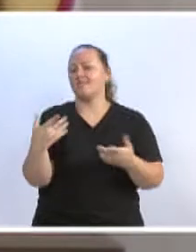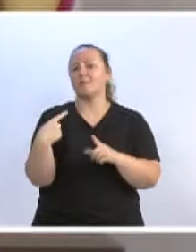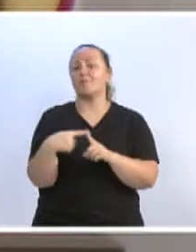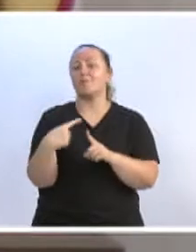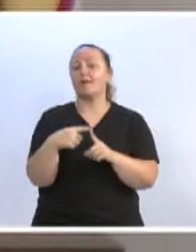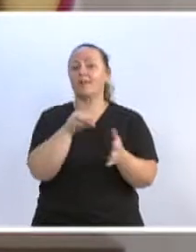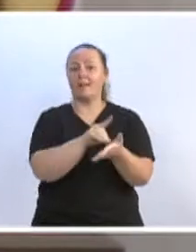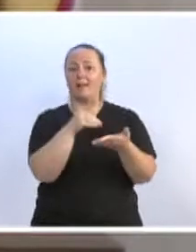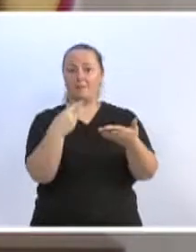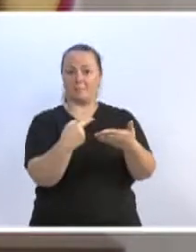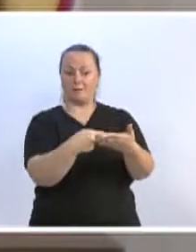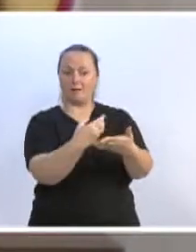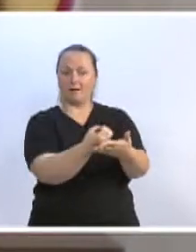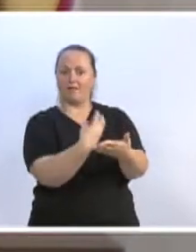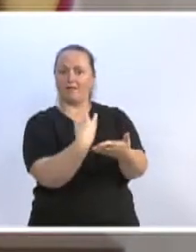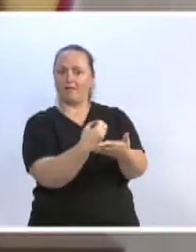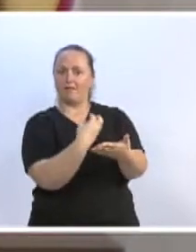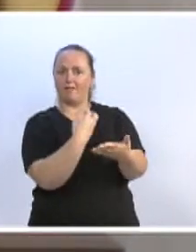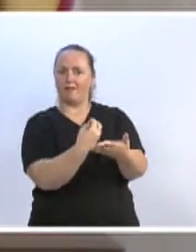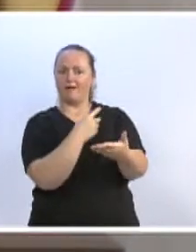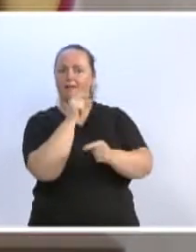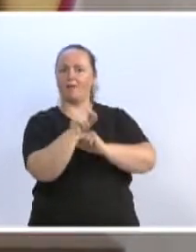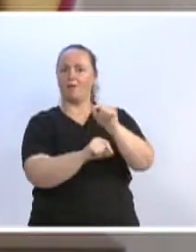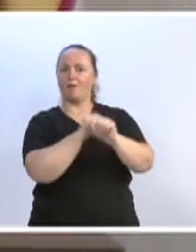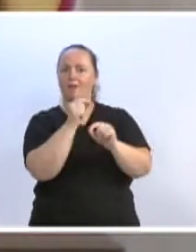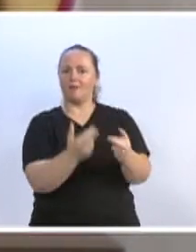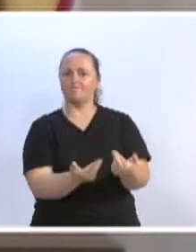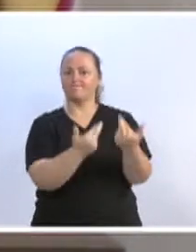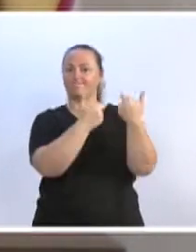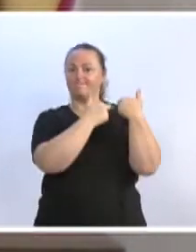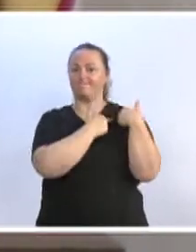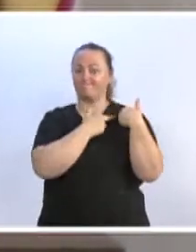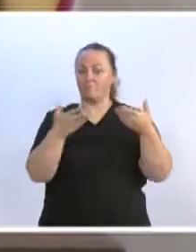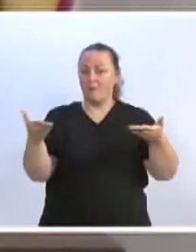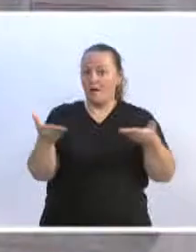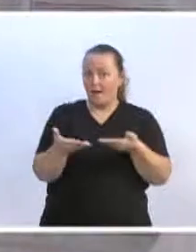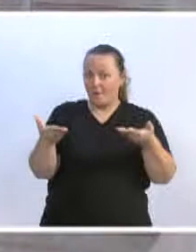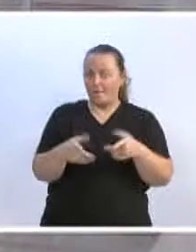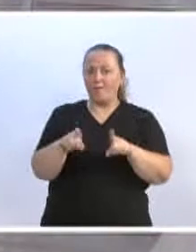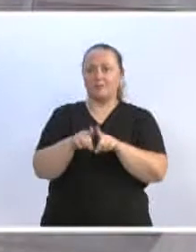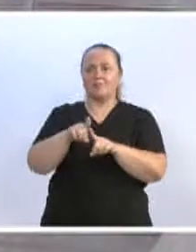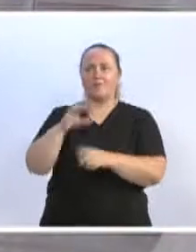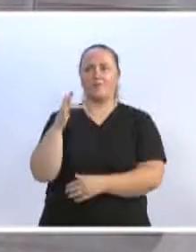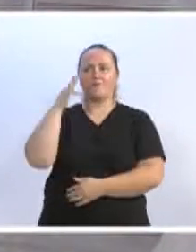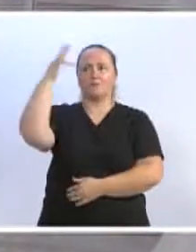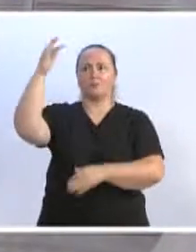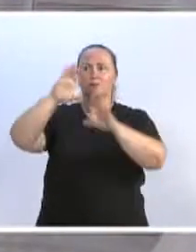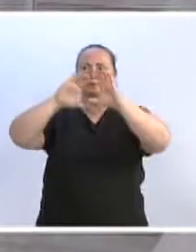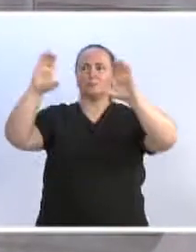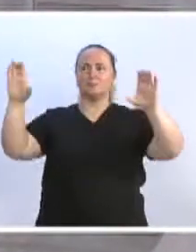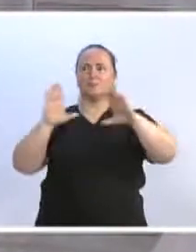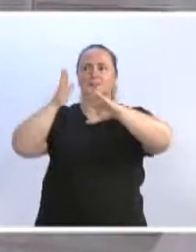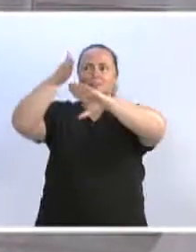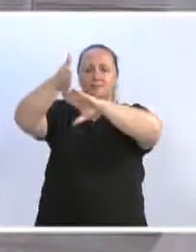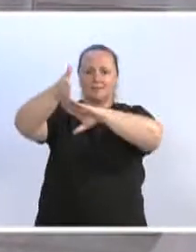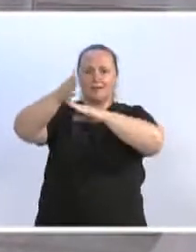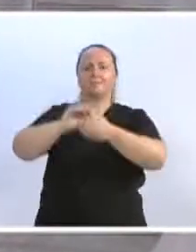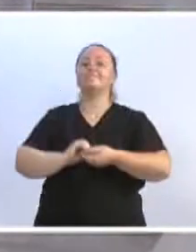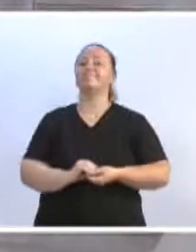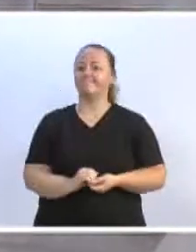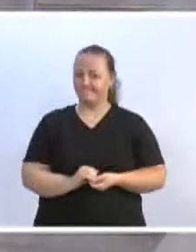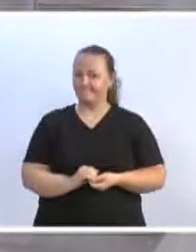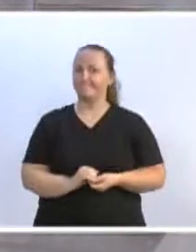grande responsabilidade em relação à vida presente, mas também à vida futura, à vida eterna. Gálatas